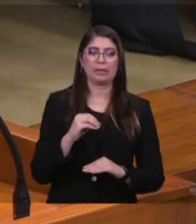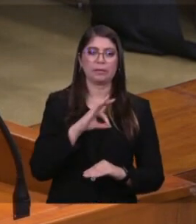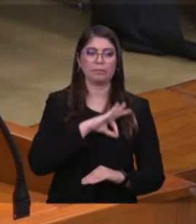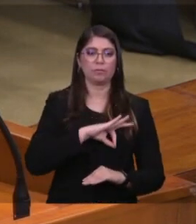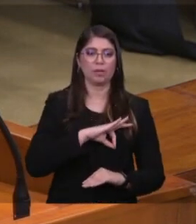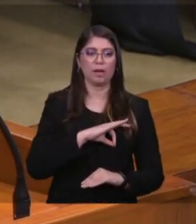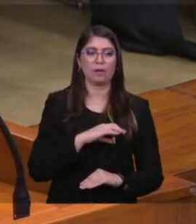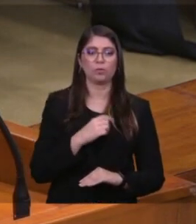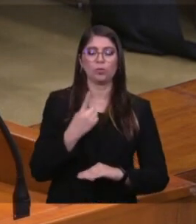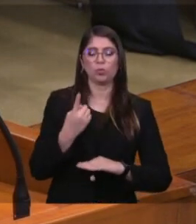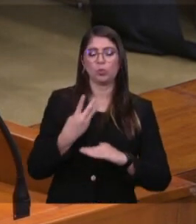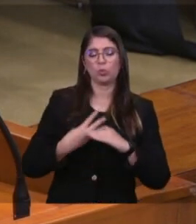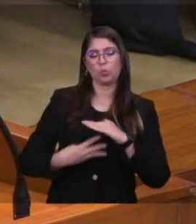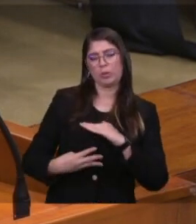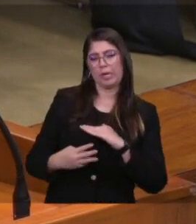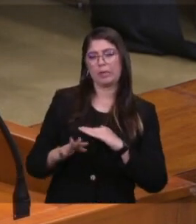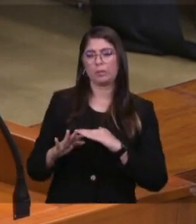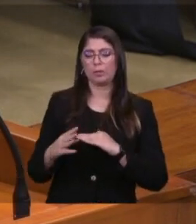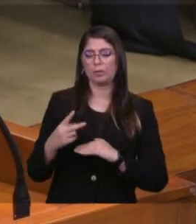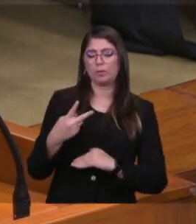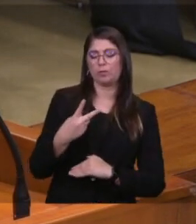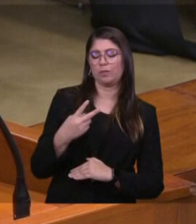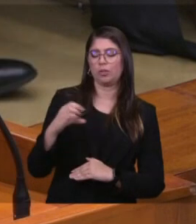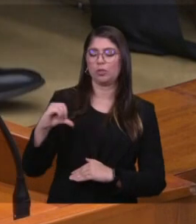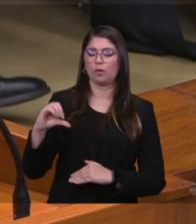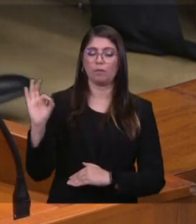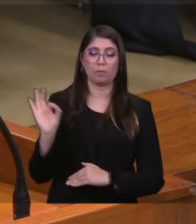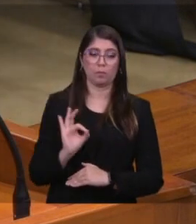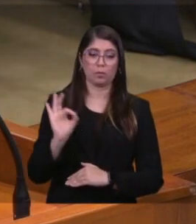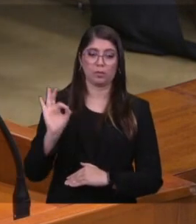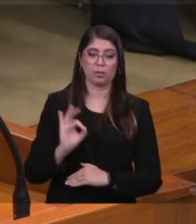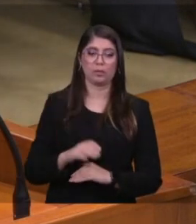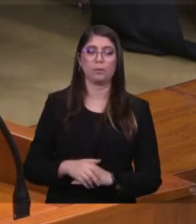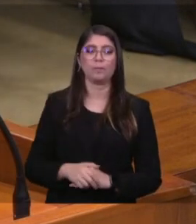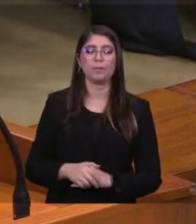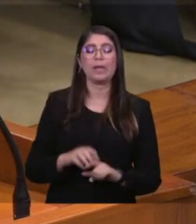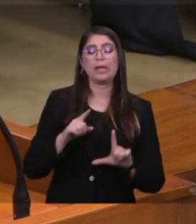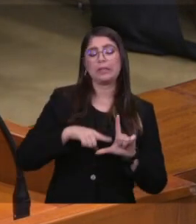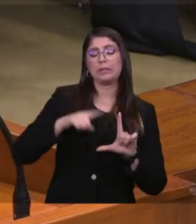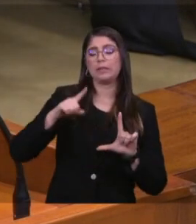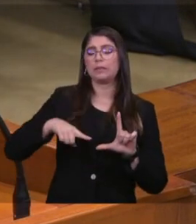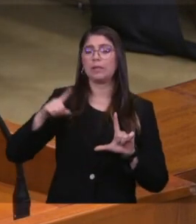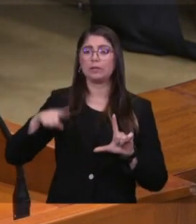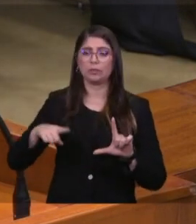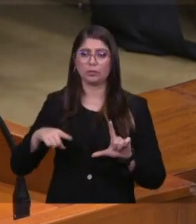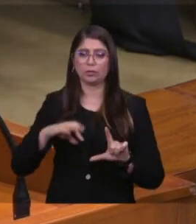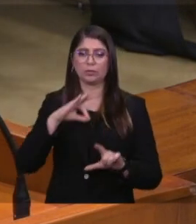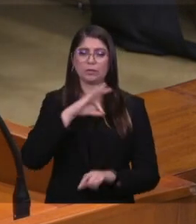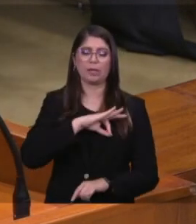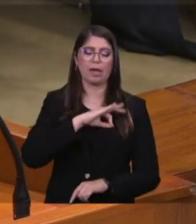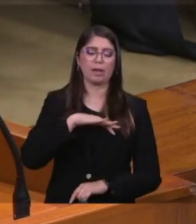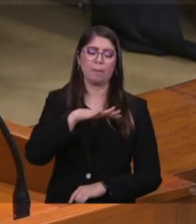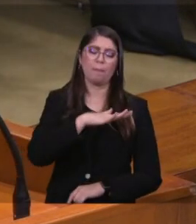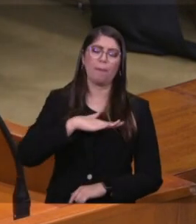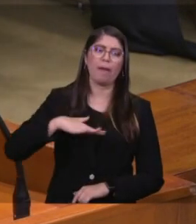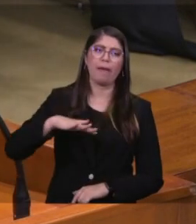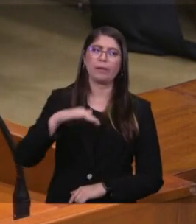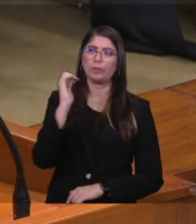de um terço, aproximadamente 29%. Quando se vai às estatísticas da renda média do